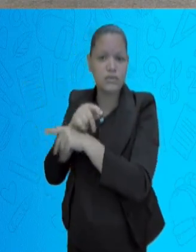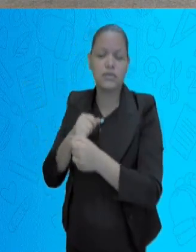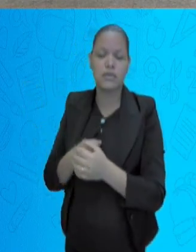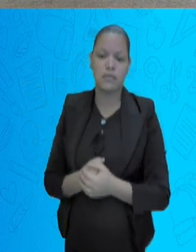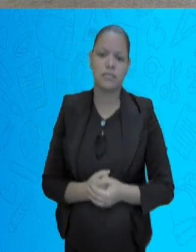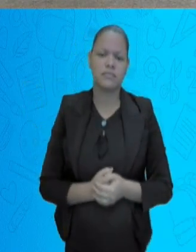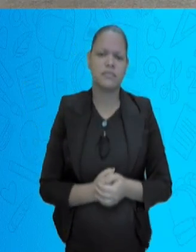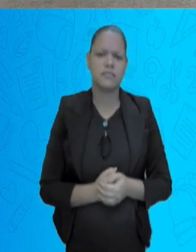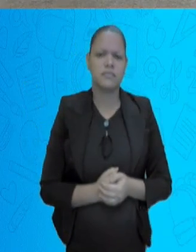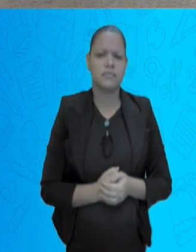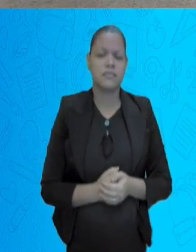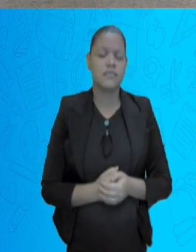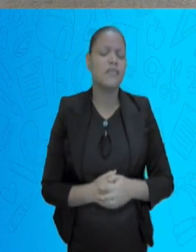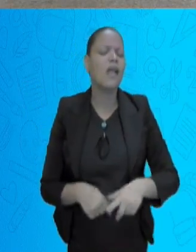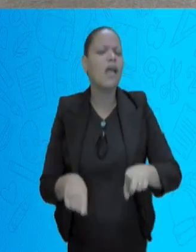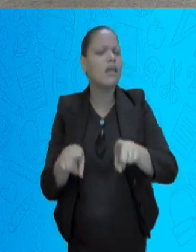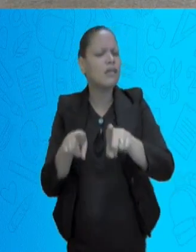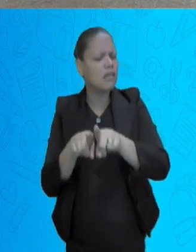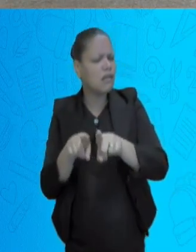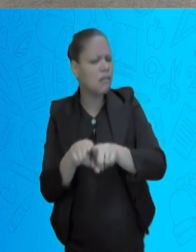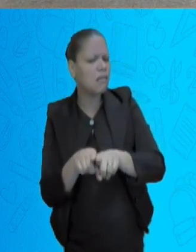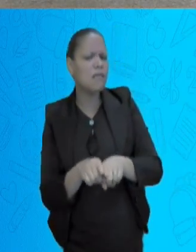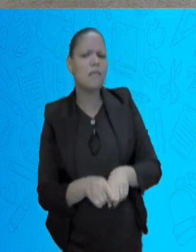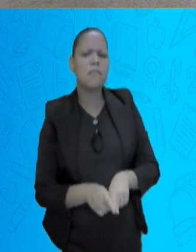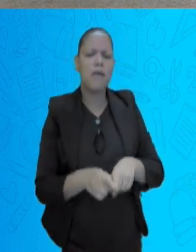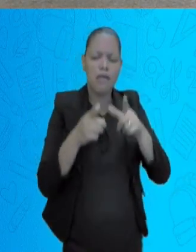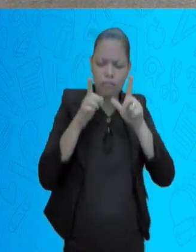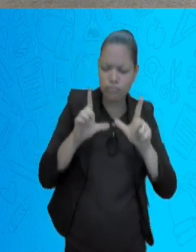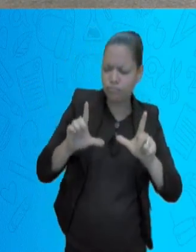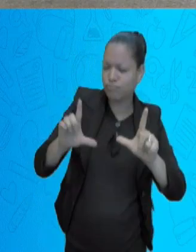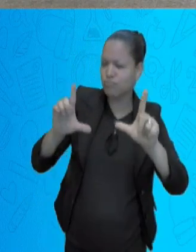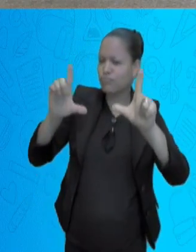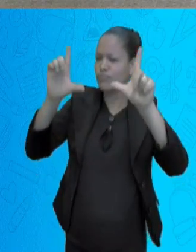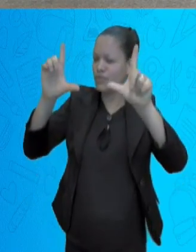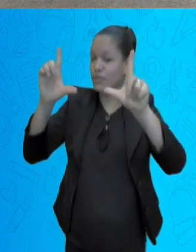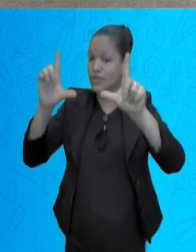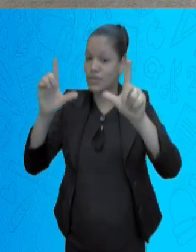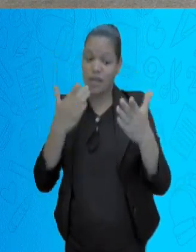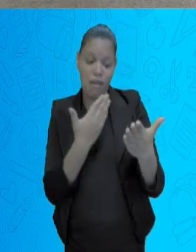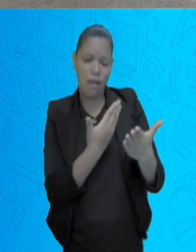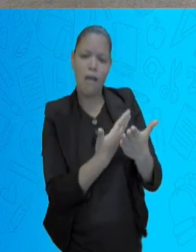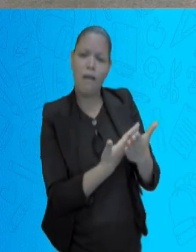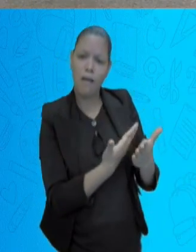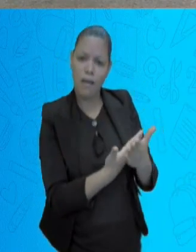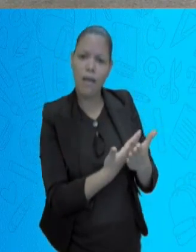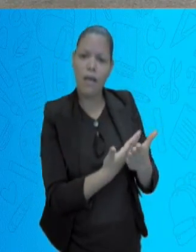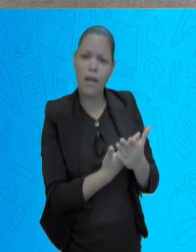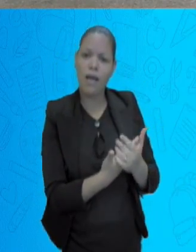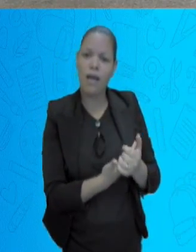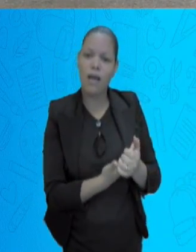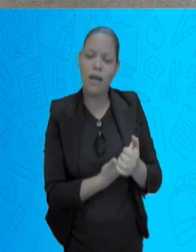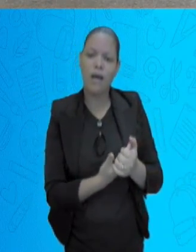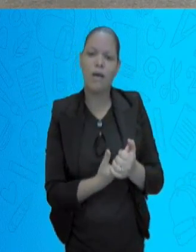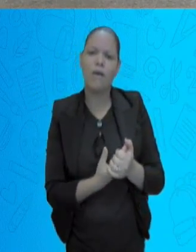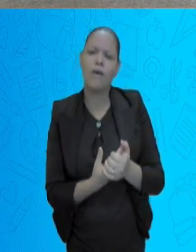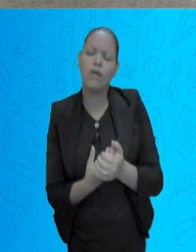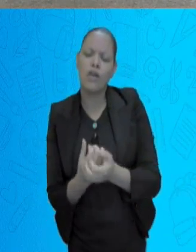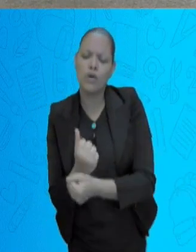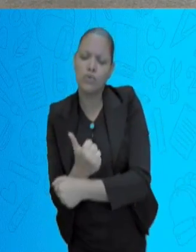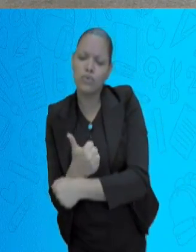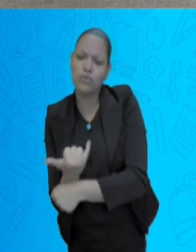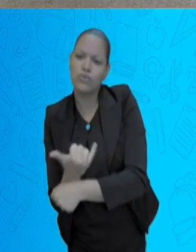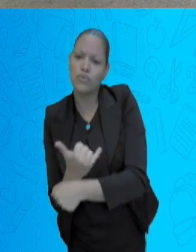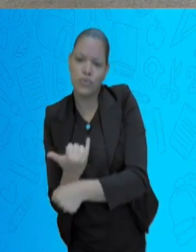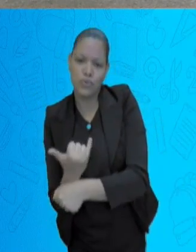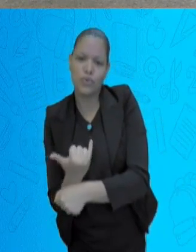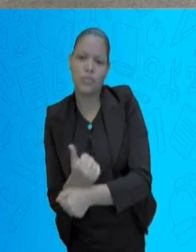também assistir essa aula quantas vezes for necessário através do YouTube. Eu